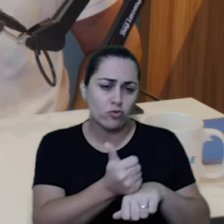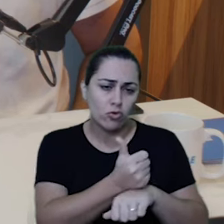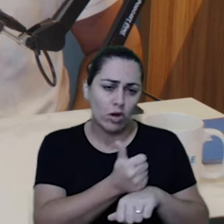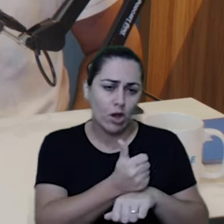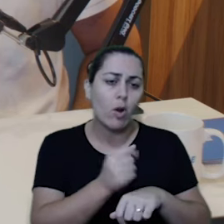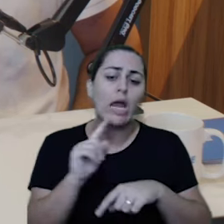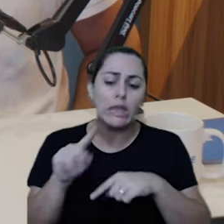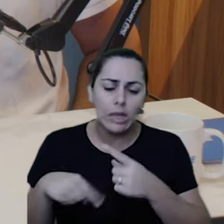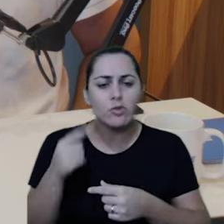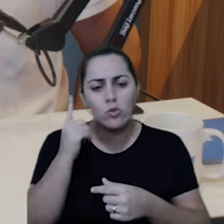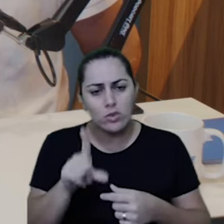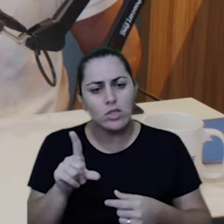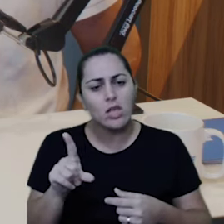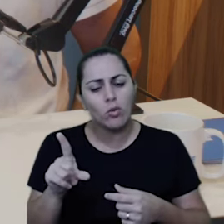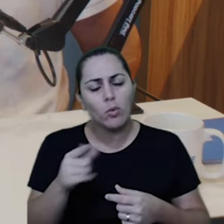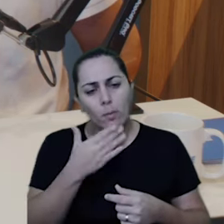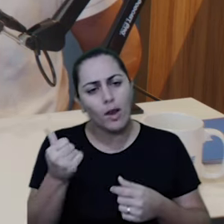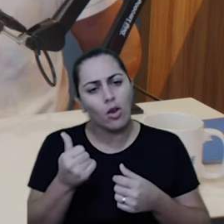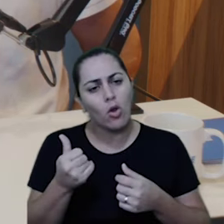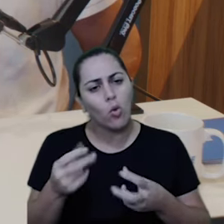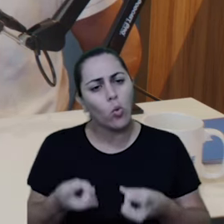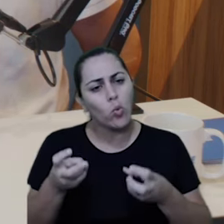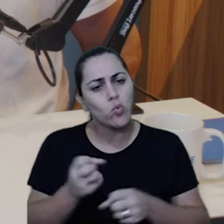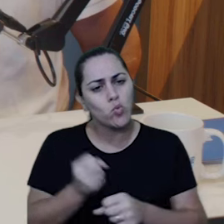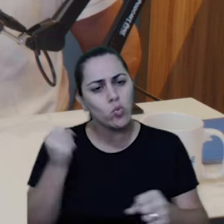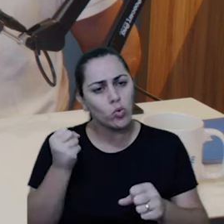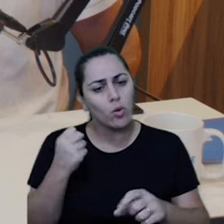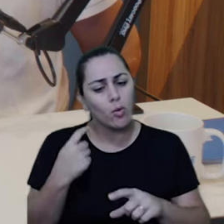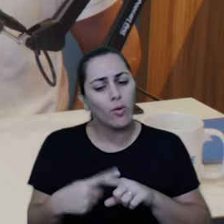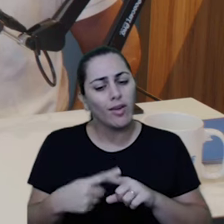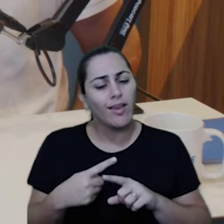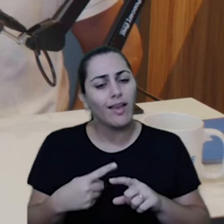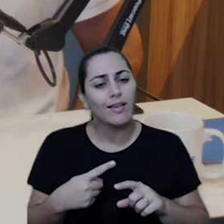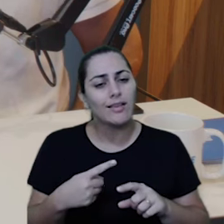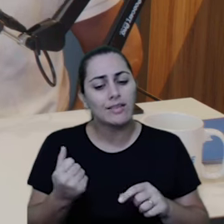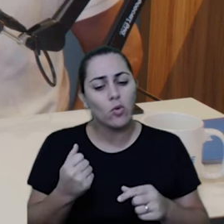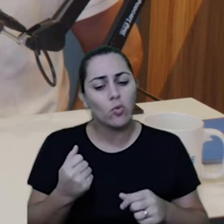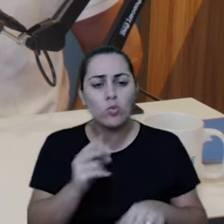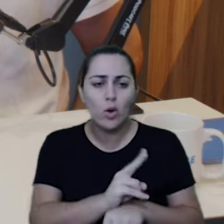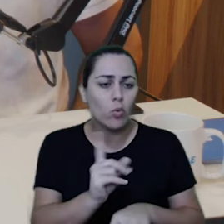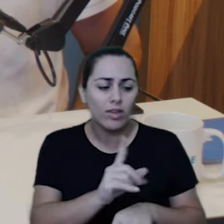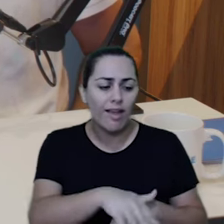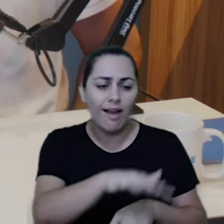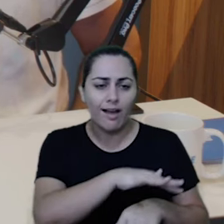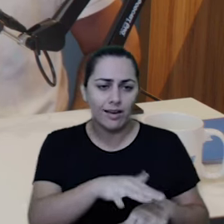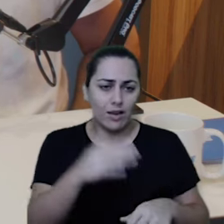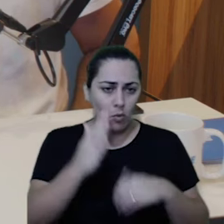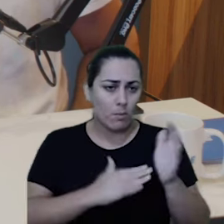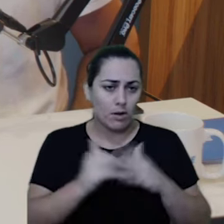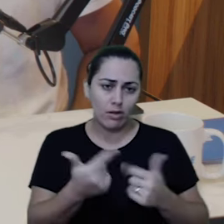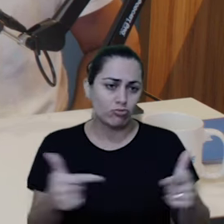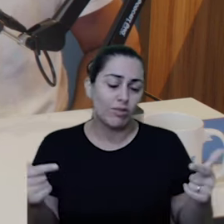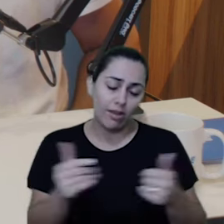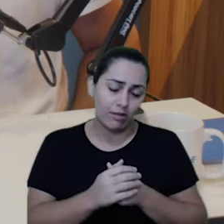depois eu conseguiria ter um retorno financeiro porque eu não cuidei de algo que não é a minha praia né eu posso terceirizar